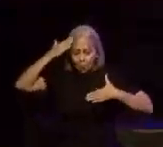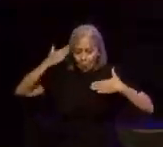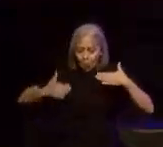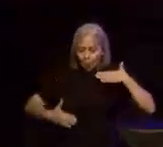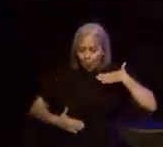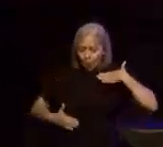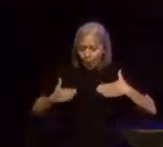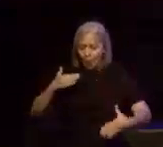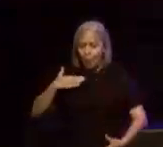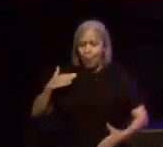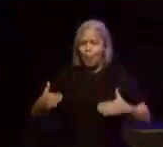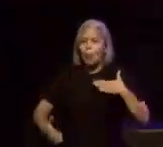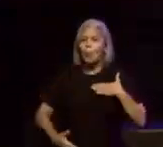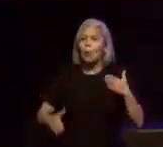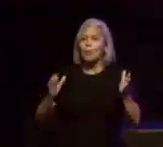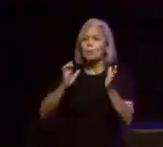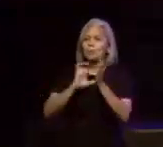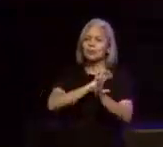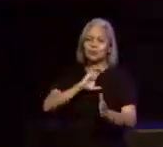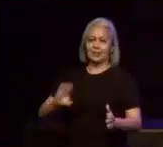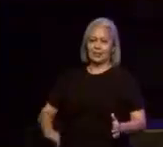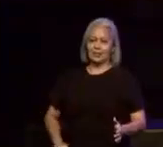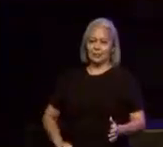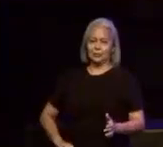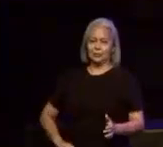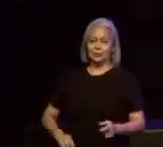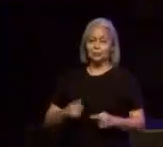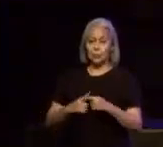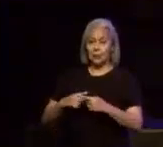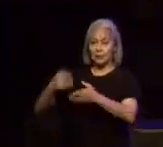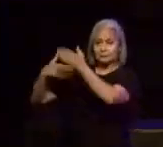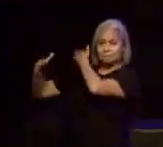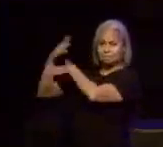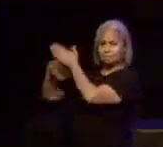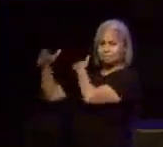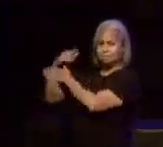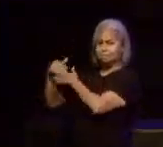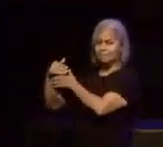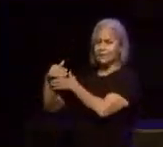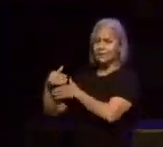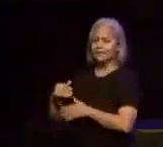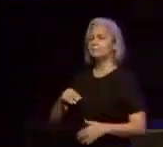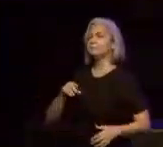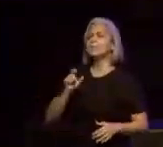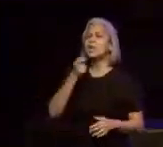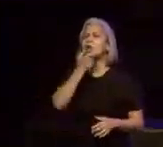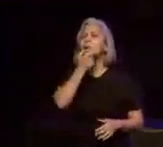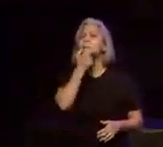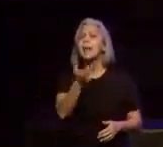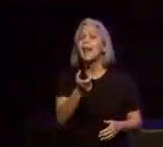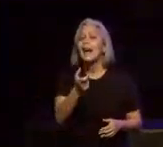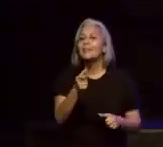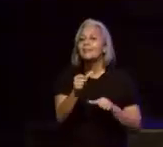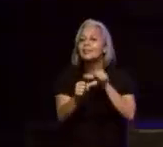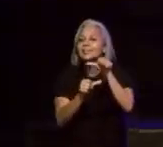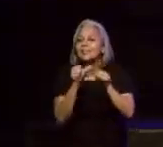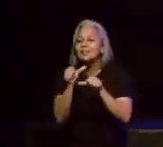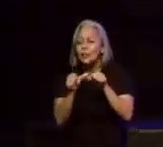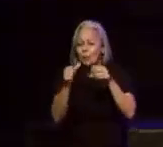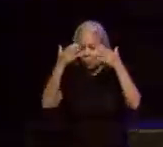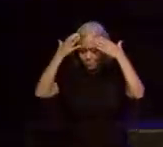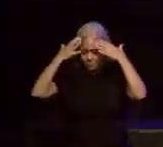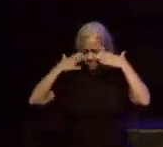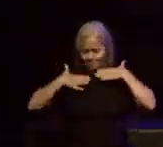primeiro capítulo de João, que fala que o verbo se fez? Carne. A encarnação significa o seguinte: Deus achou